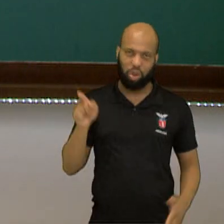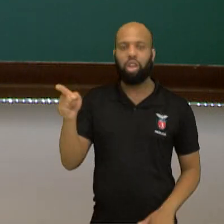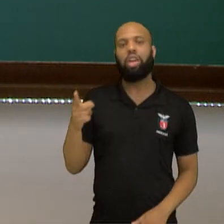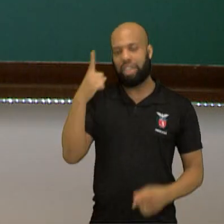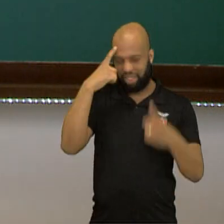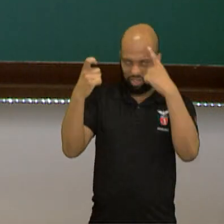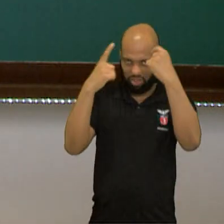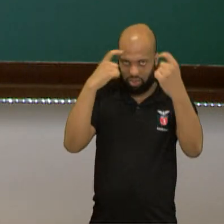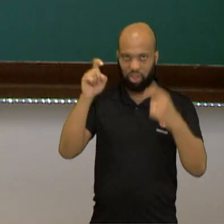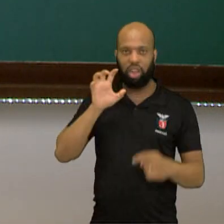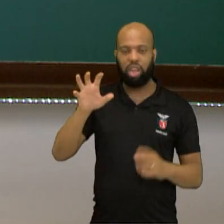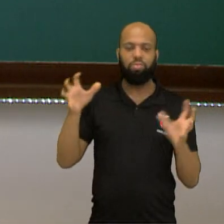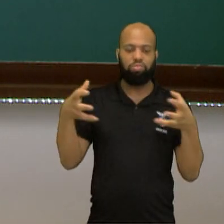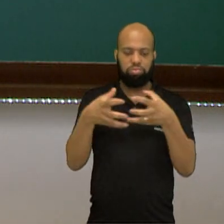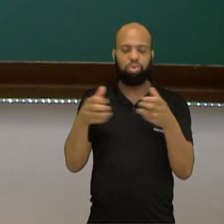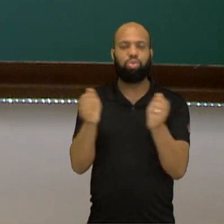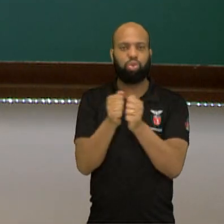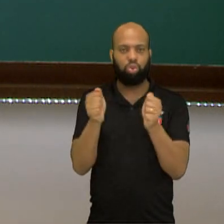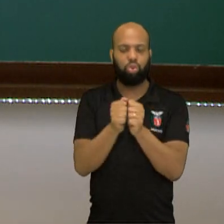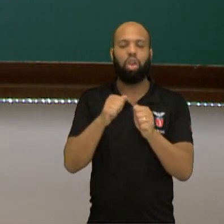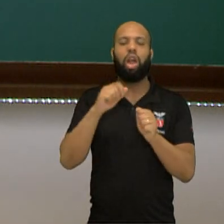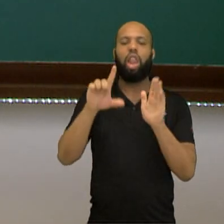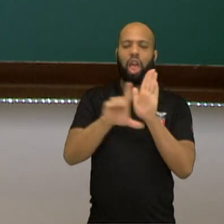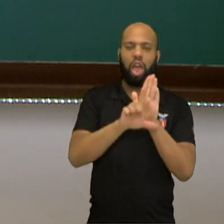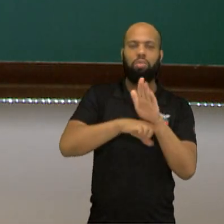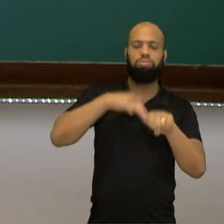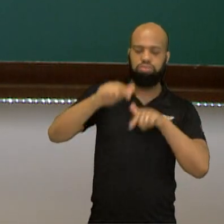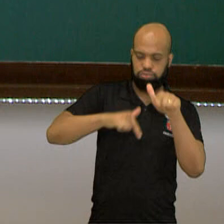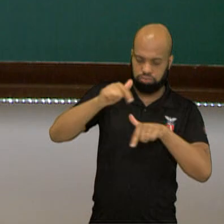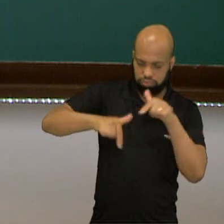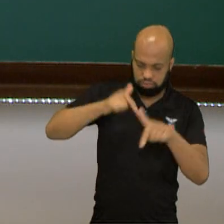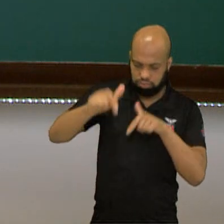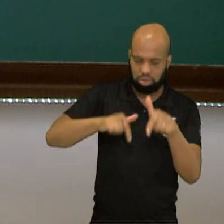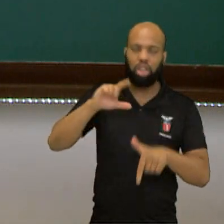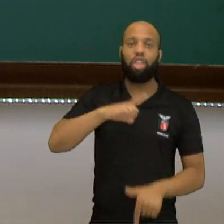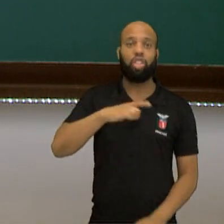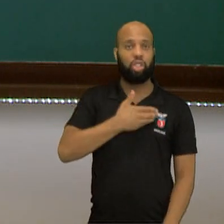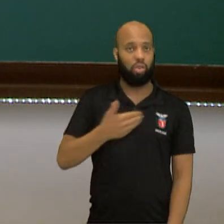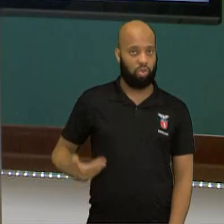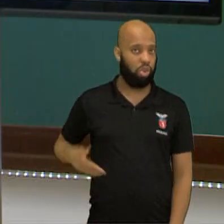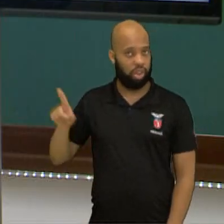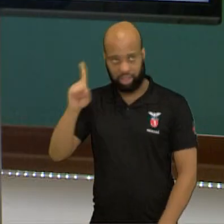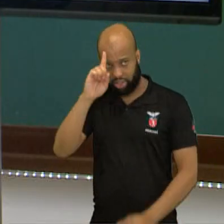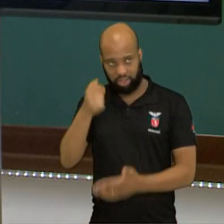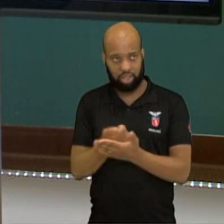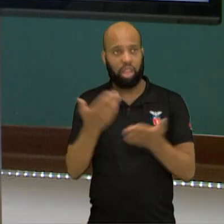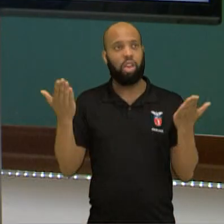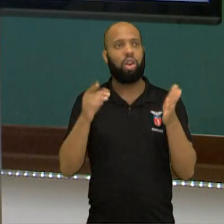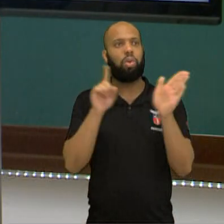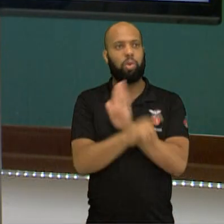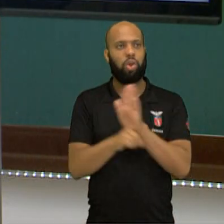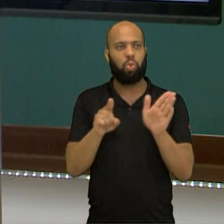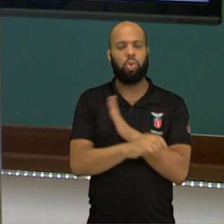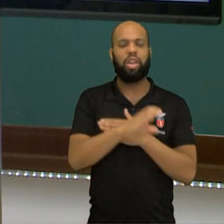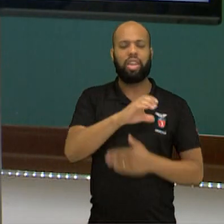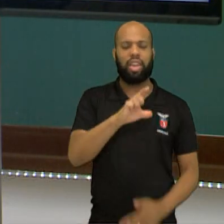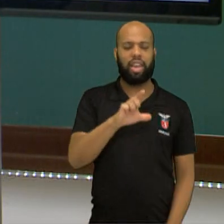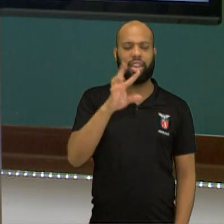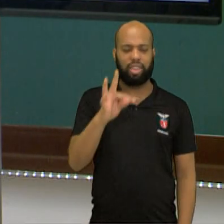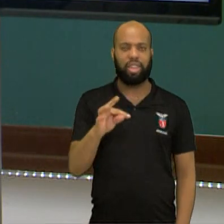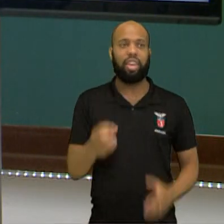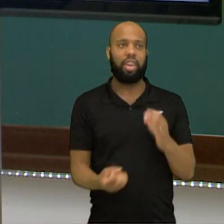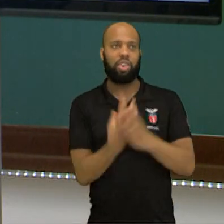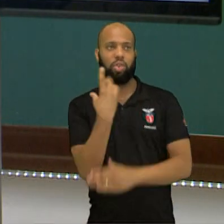criou então essa junção das leis trabalhistas, como era apresentado pelo governo. Questão para você, a CLT, criada